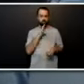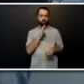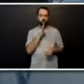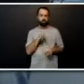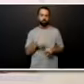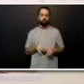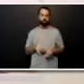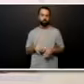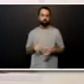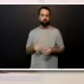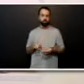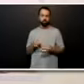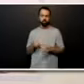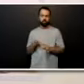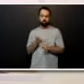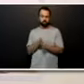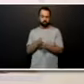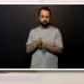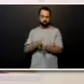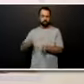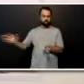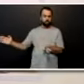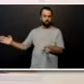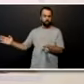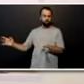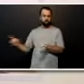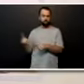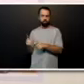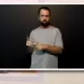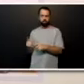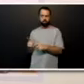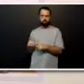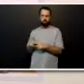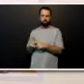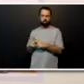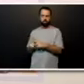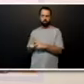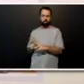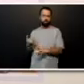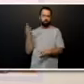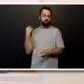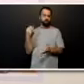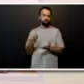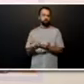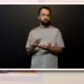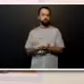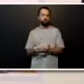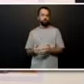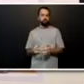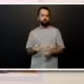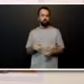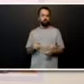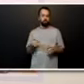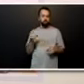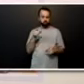aprenderam a partir daqui, certo? Na última aula, vocês